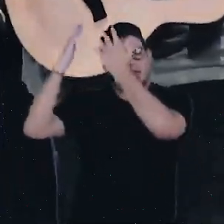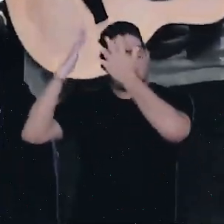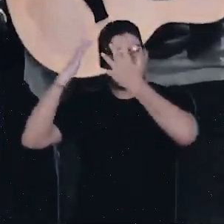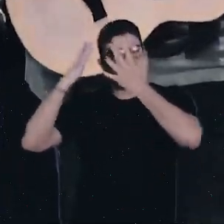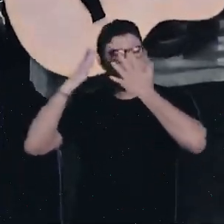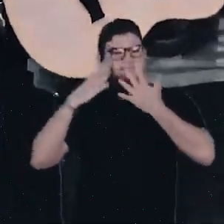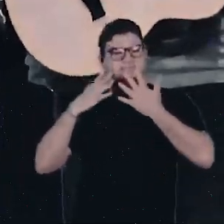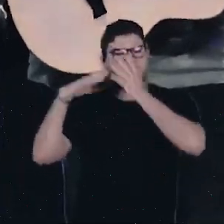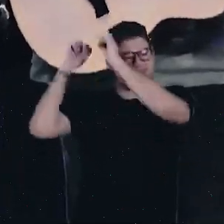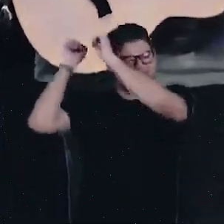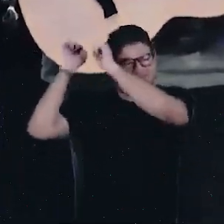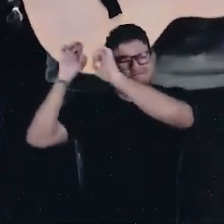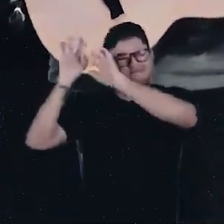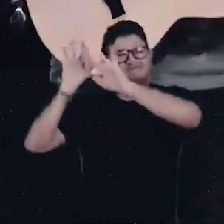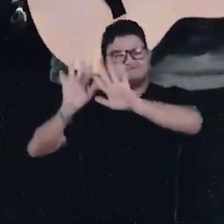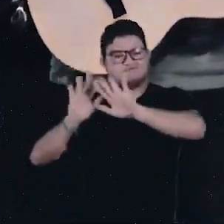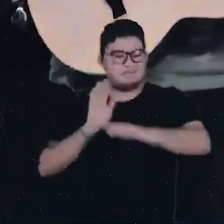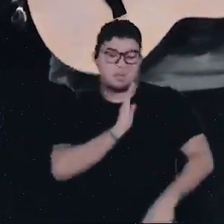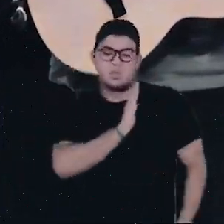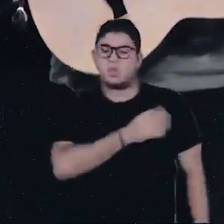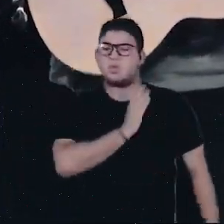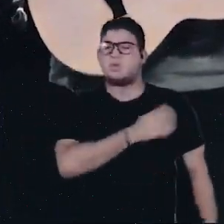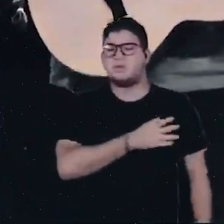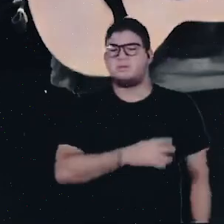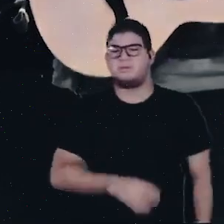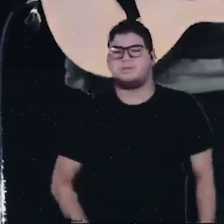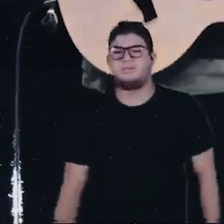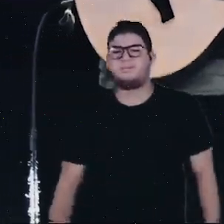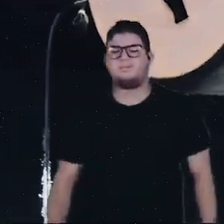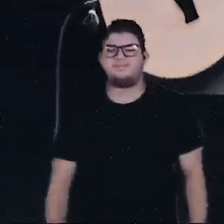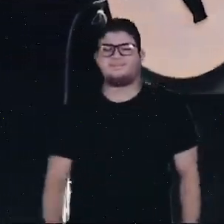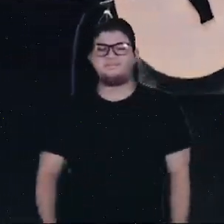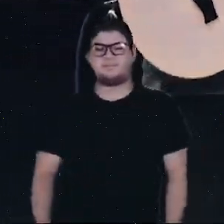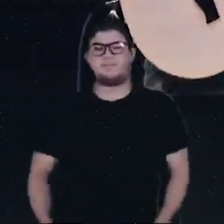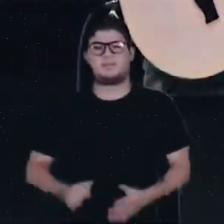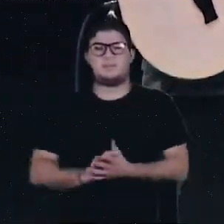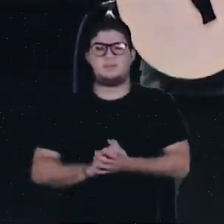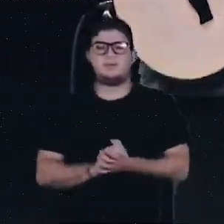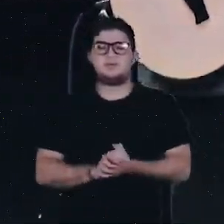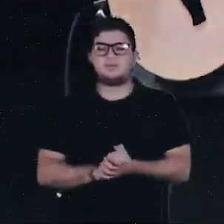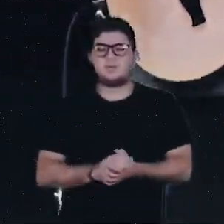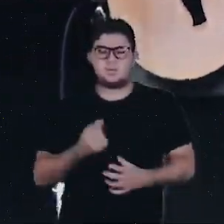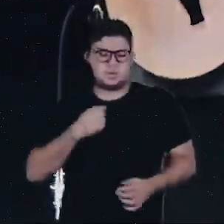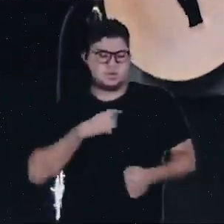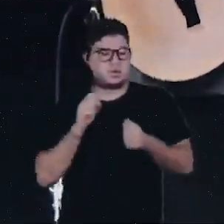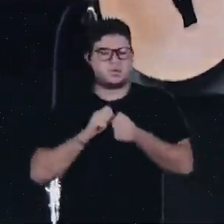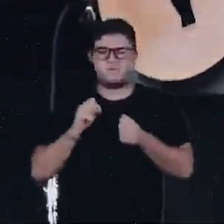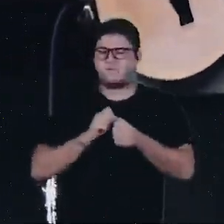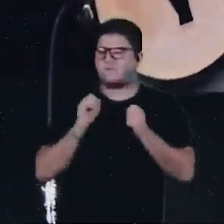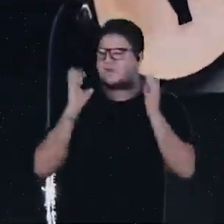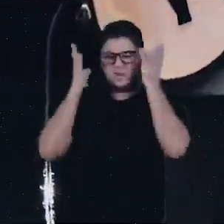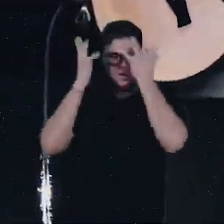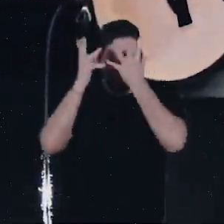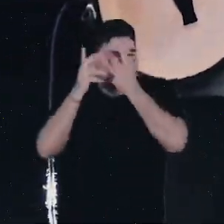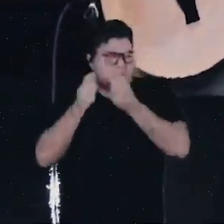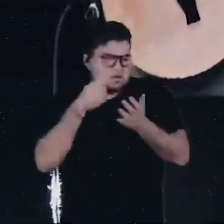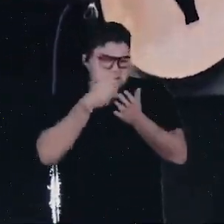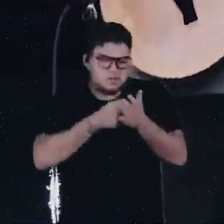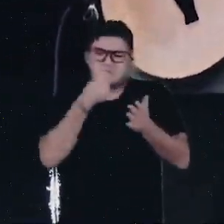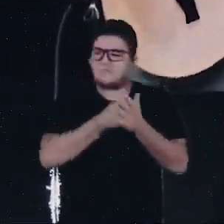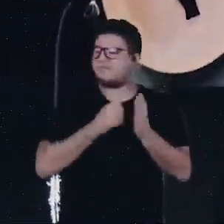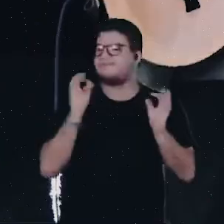caiu sobre o nosso coração. Não é desempenho, não é beleza, não é esforço,